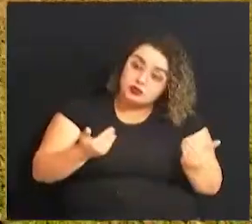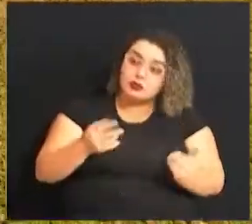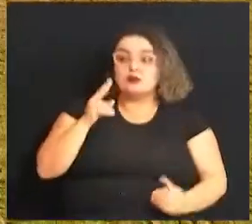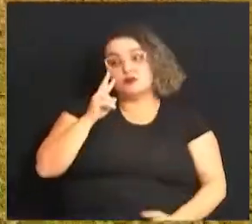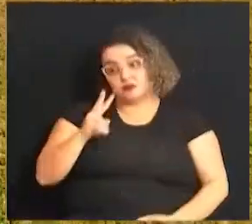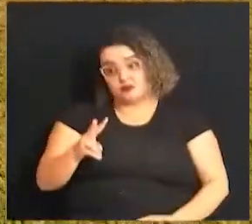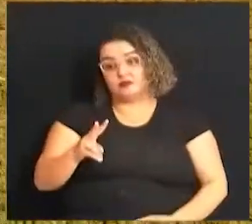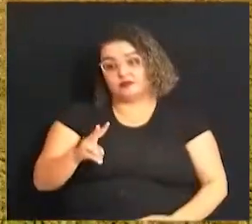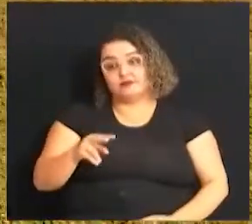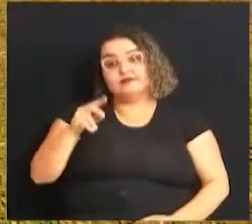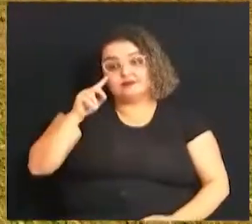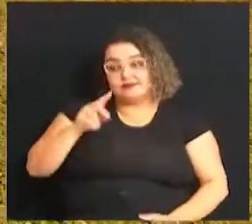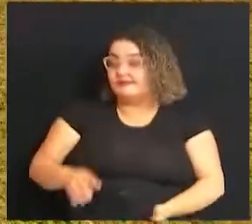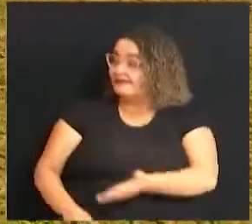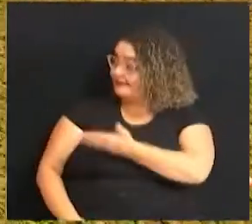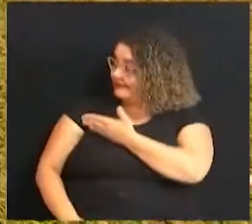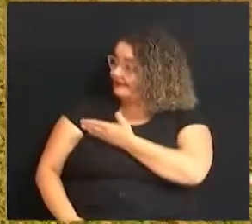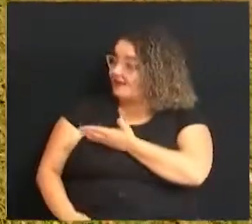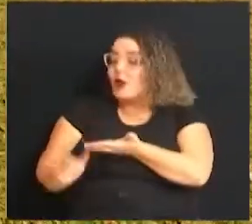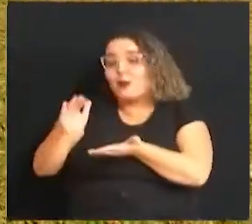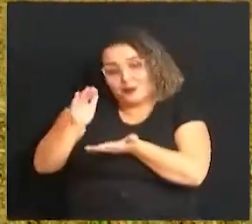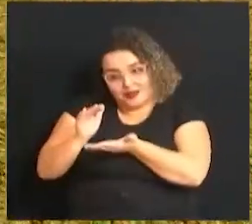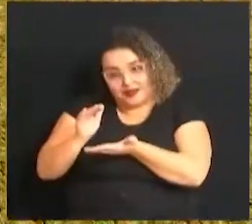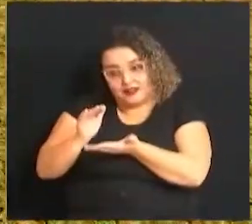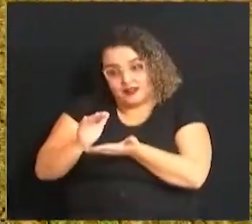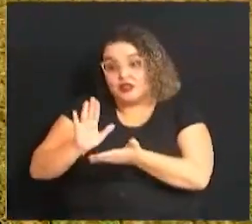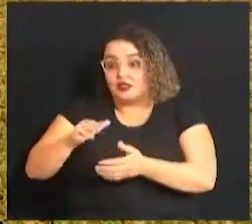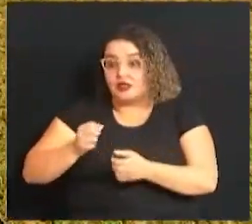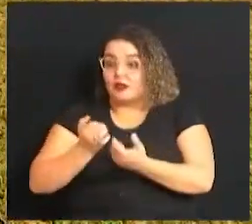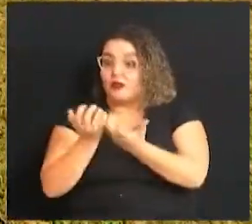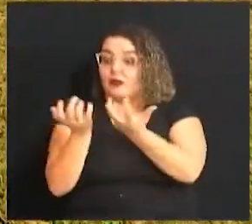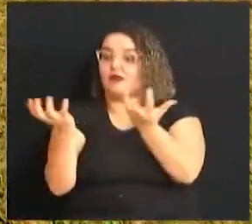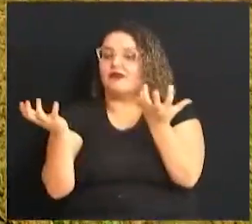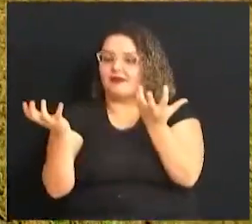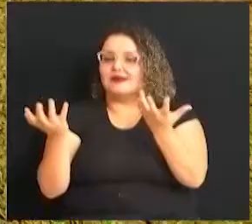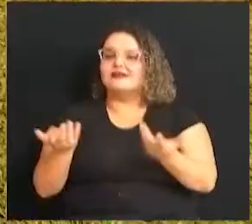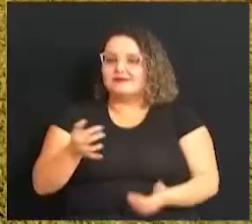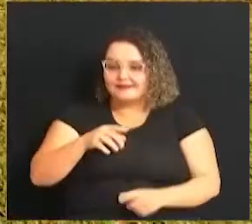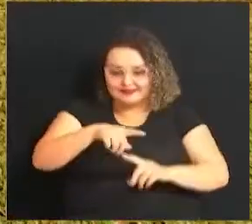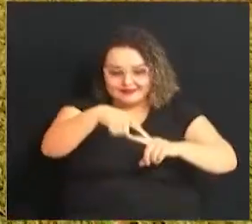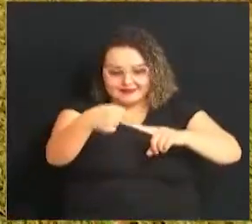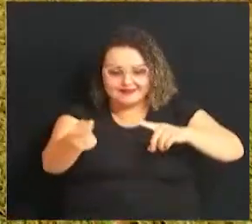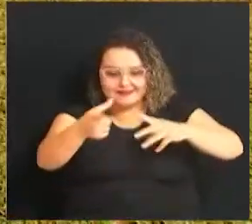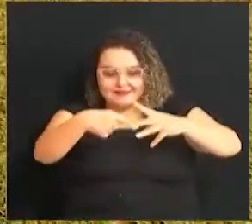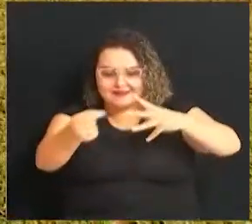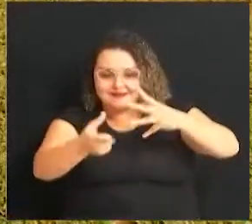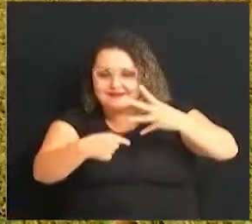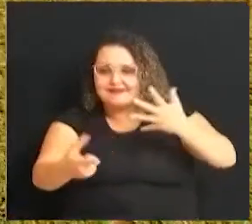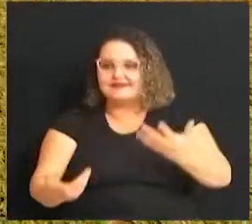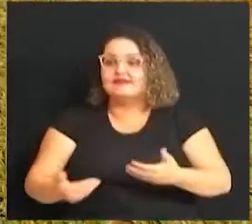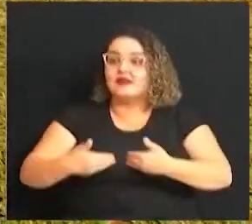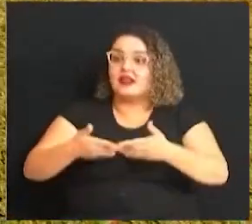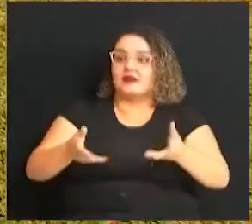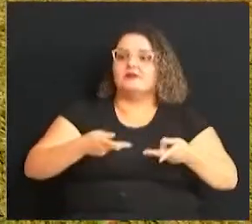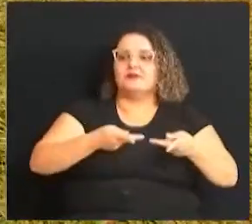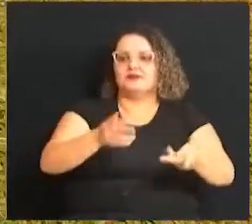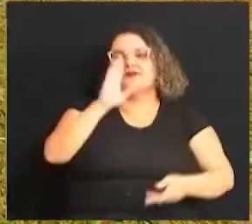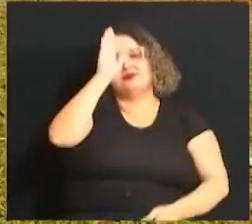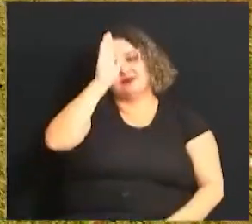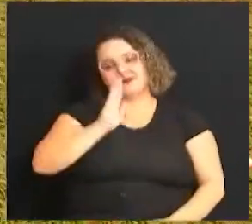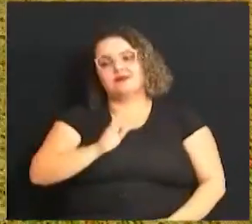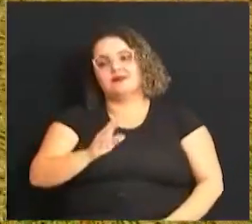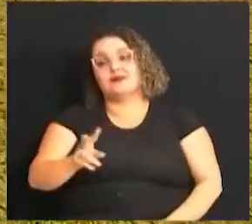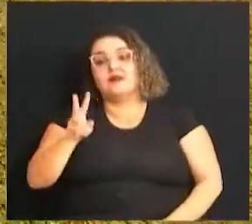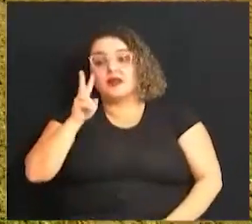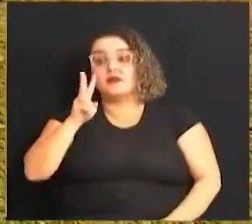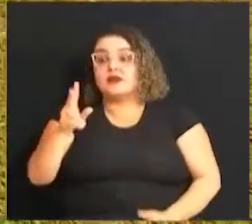mais jovenzinhos dá para ver bem aqui. Pequeninos, mas já com folhas. E nesse espaço, aberto à